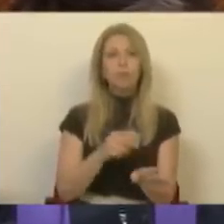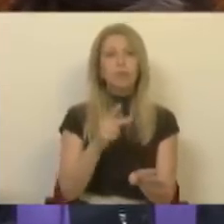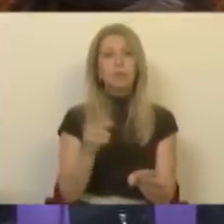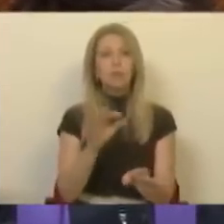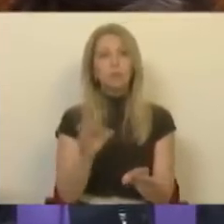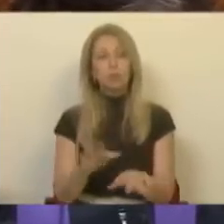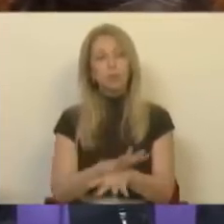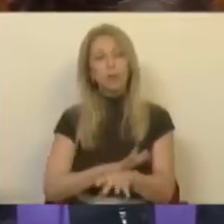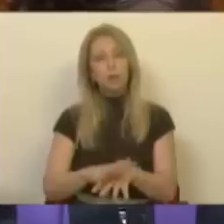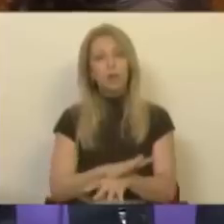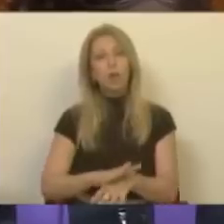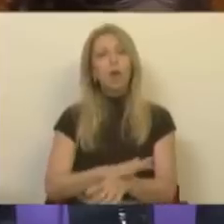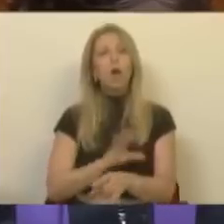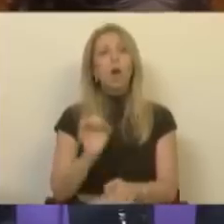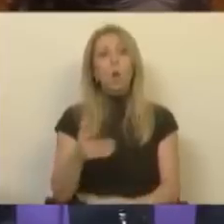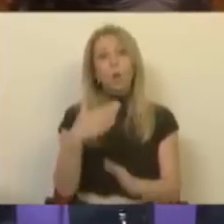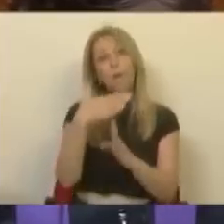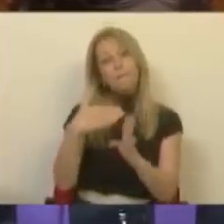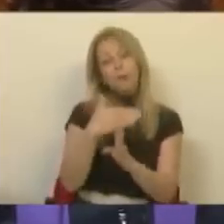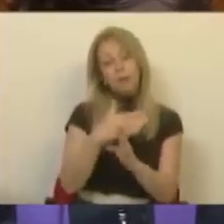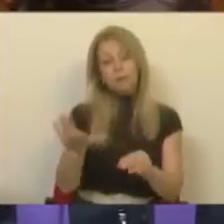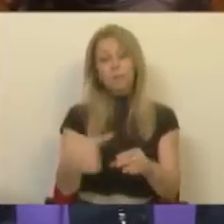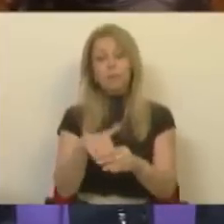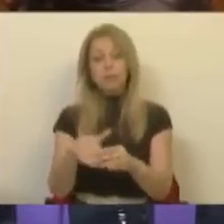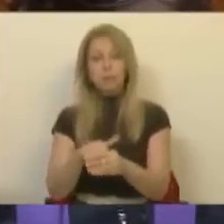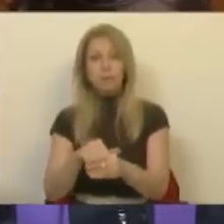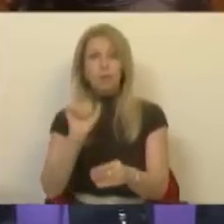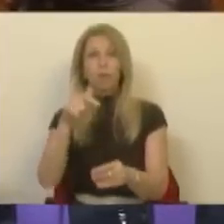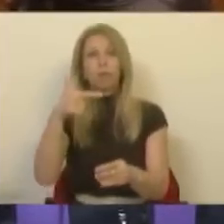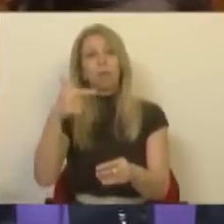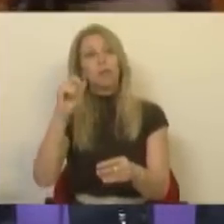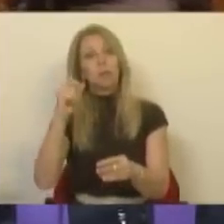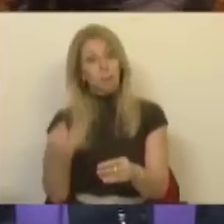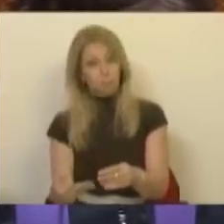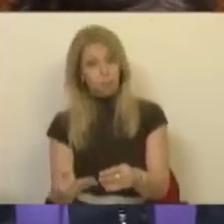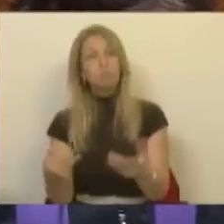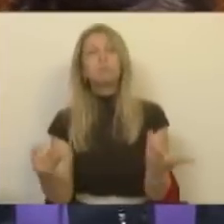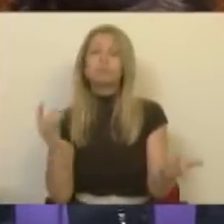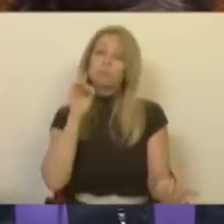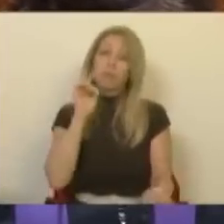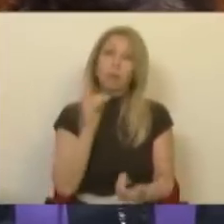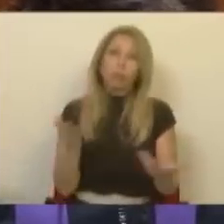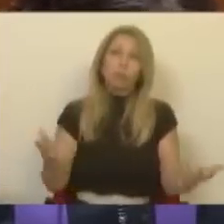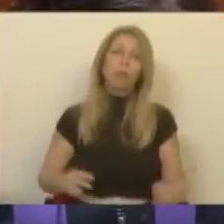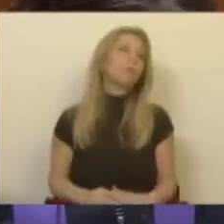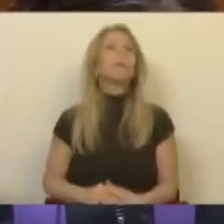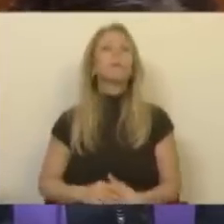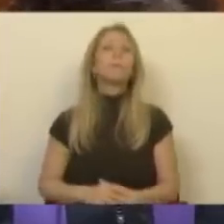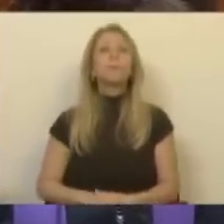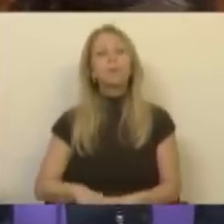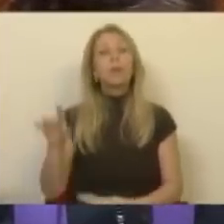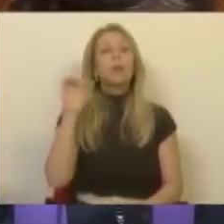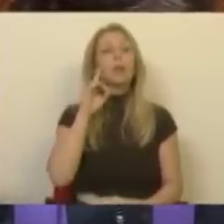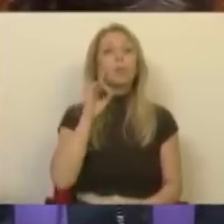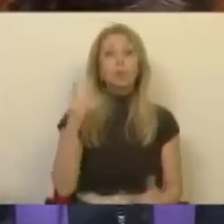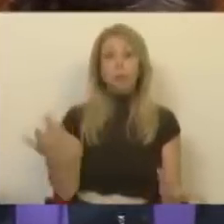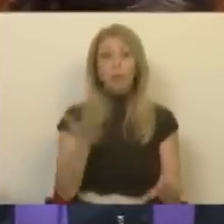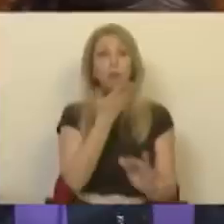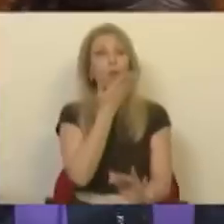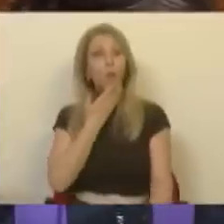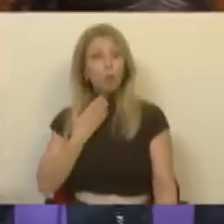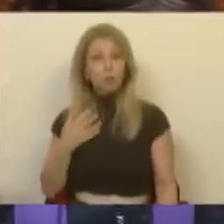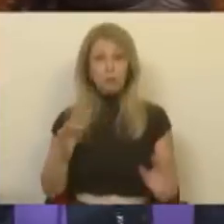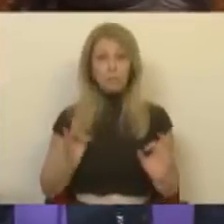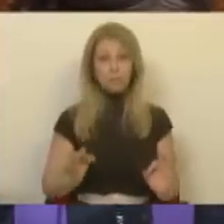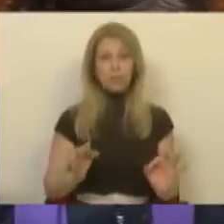da participação do estado na TAP que é particularmente importante e portanto é utilizado que a